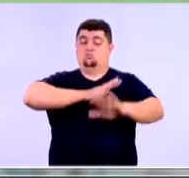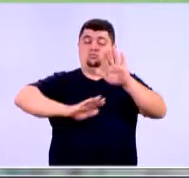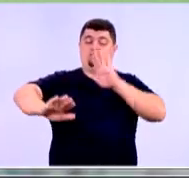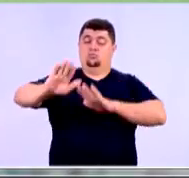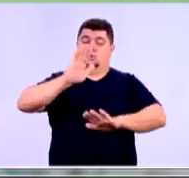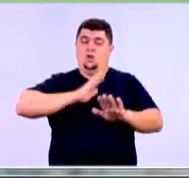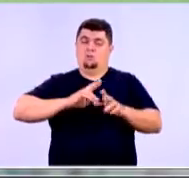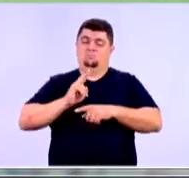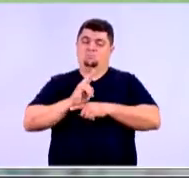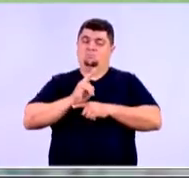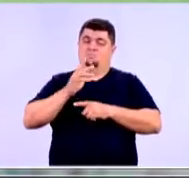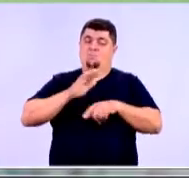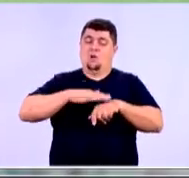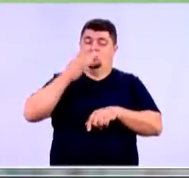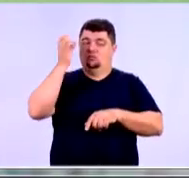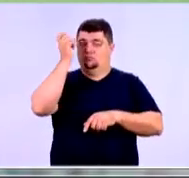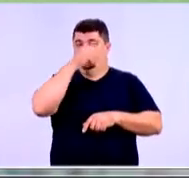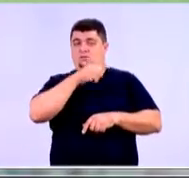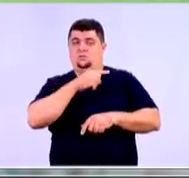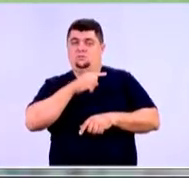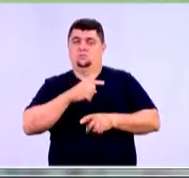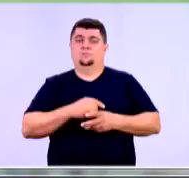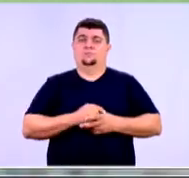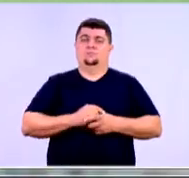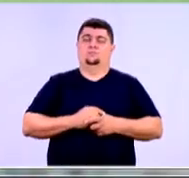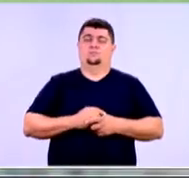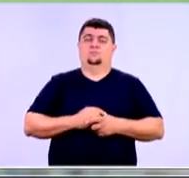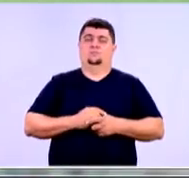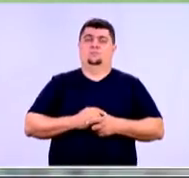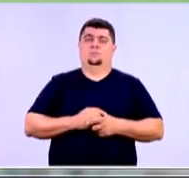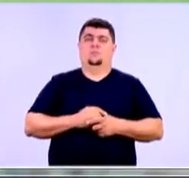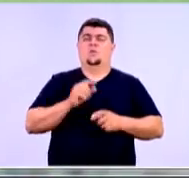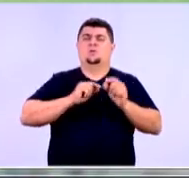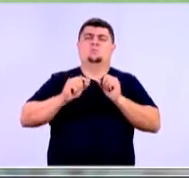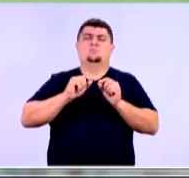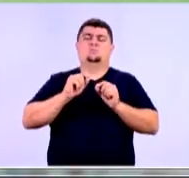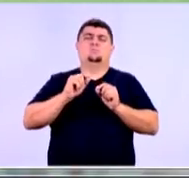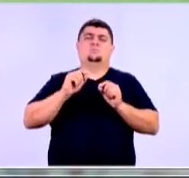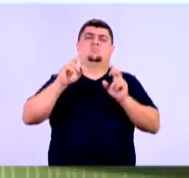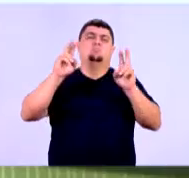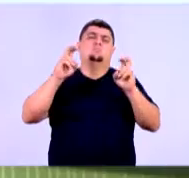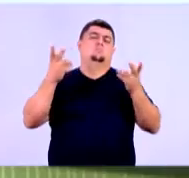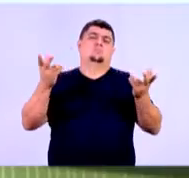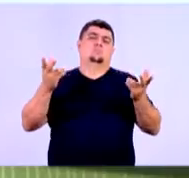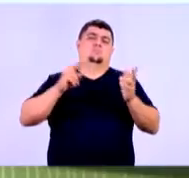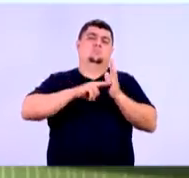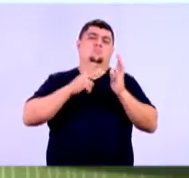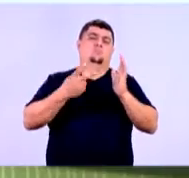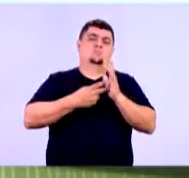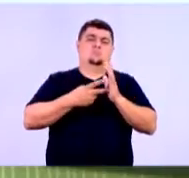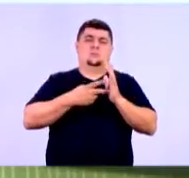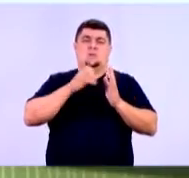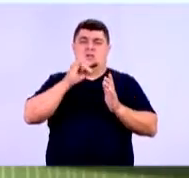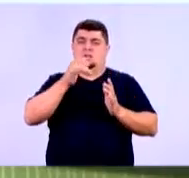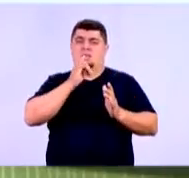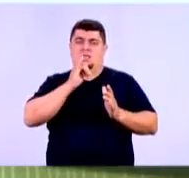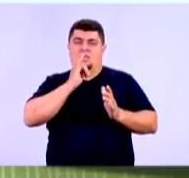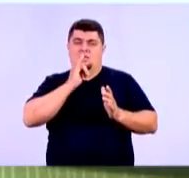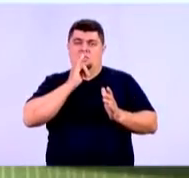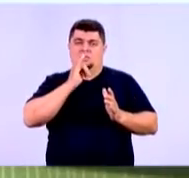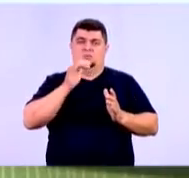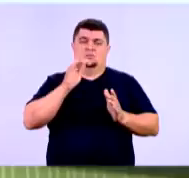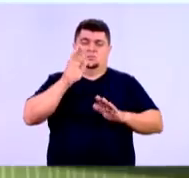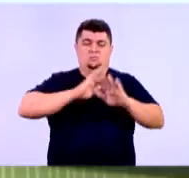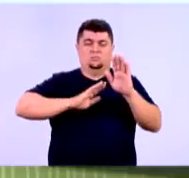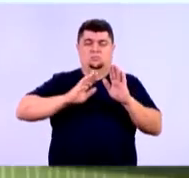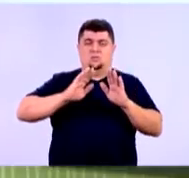rigor para avaliação sobre a concessão de crédito. Então, gente, o que isso quer dizer? Né? Quanto menor o nível de